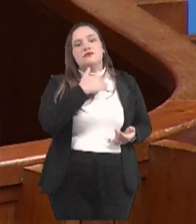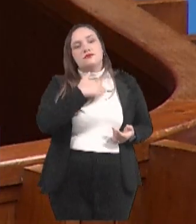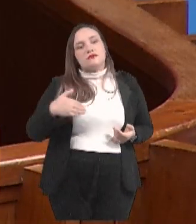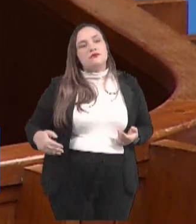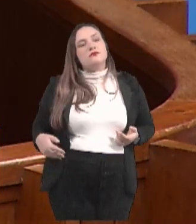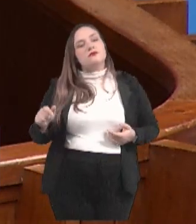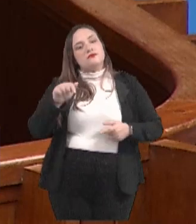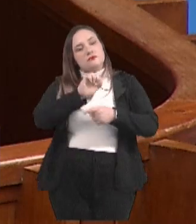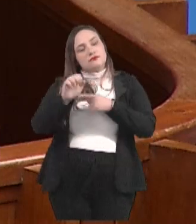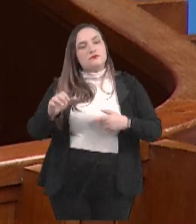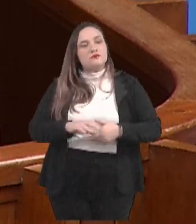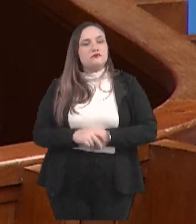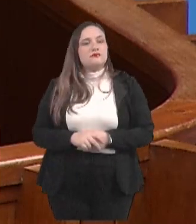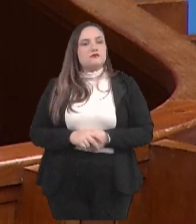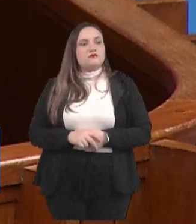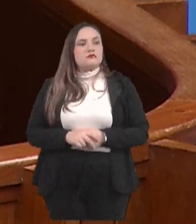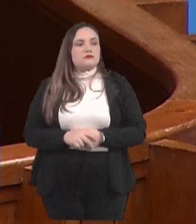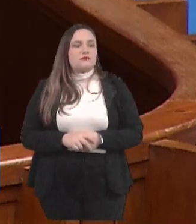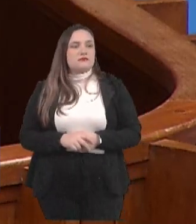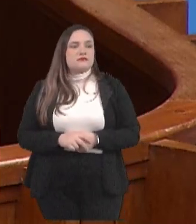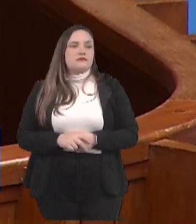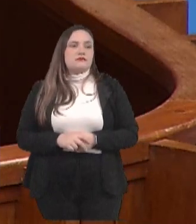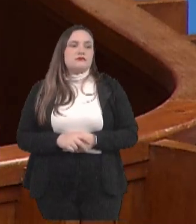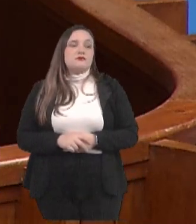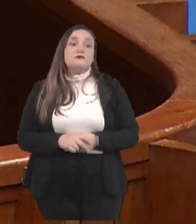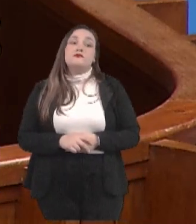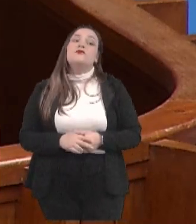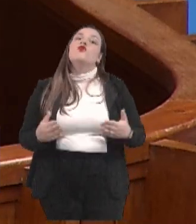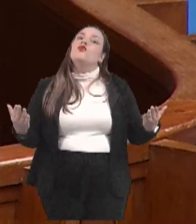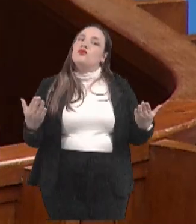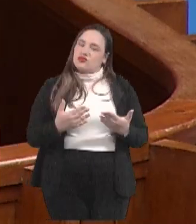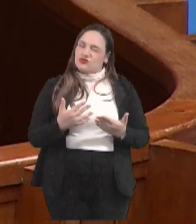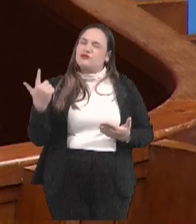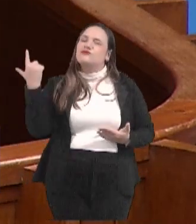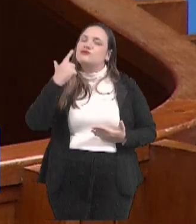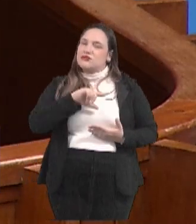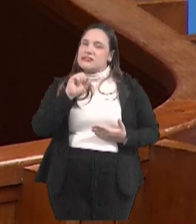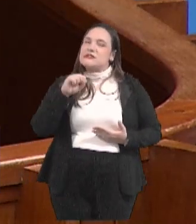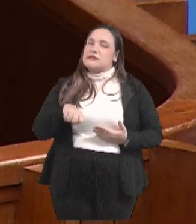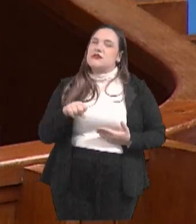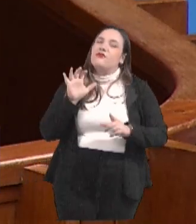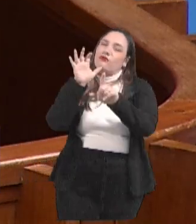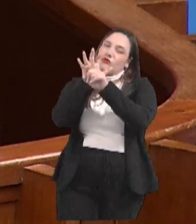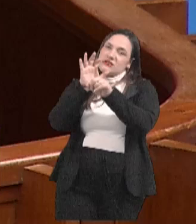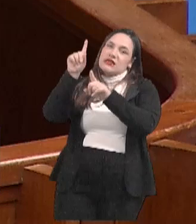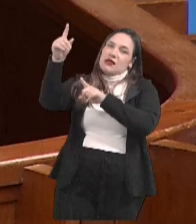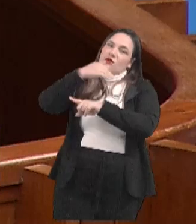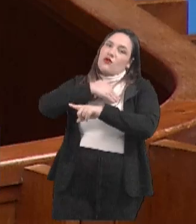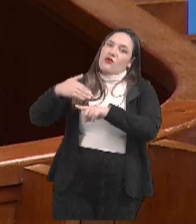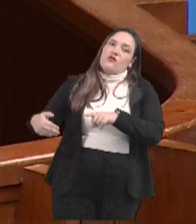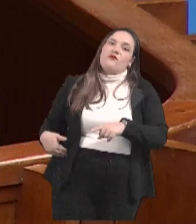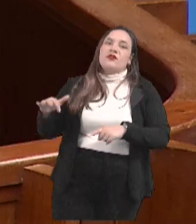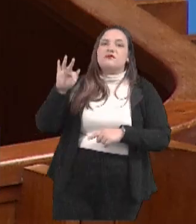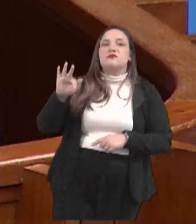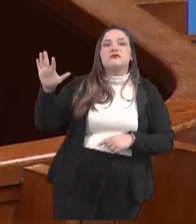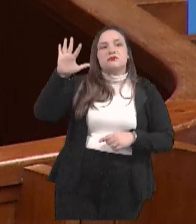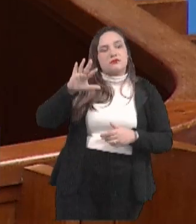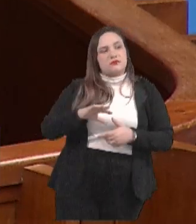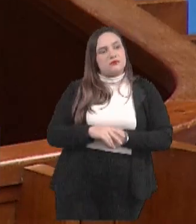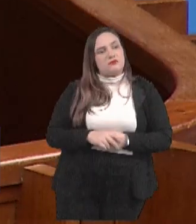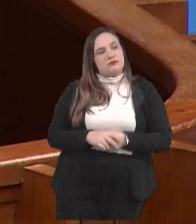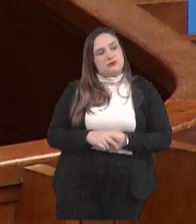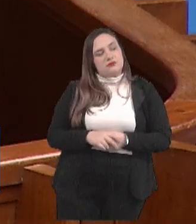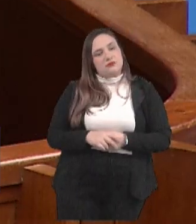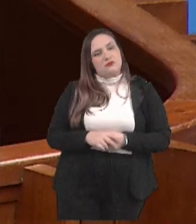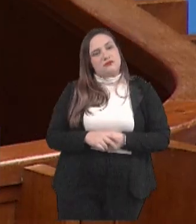desse estado e hoje tem um prestígio muito grande no governo federal, e pede para